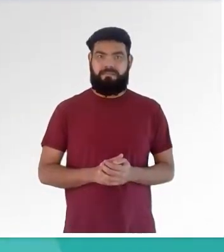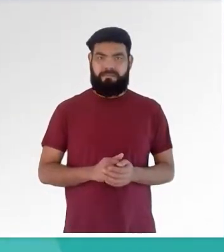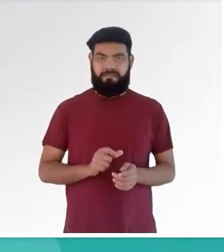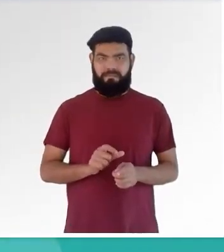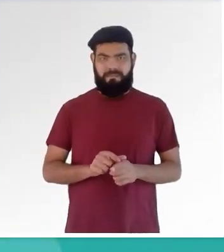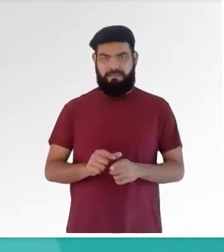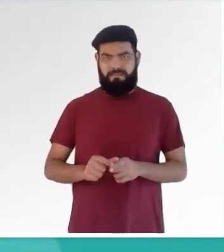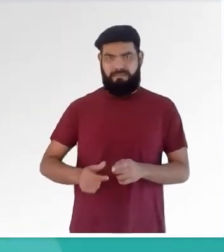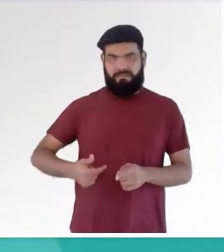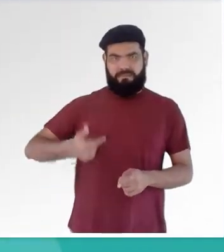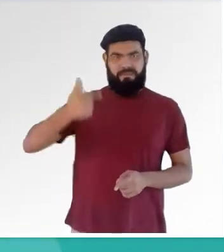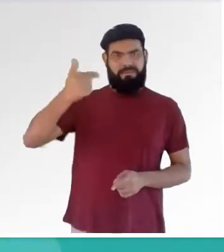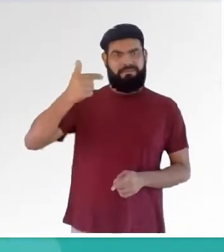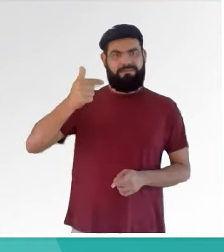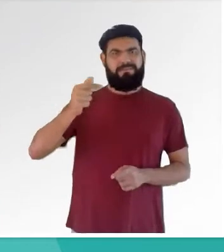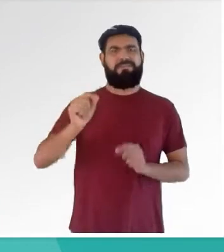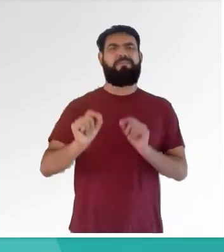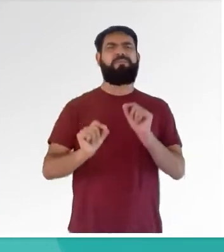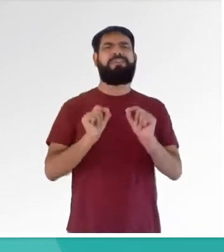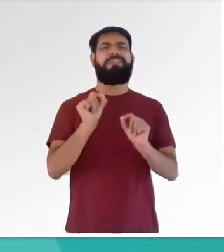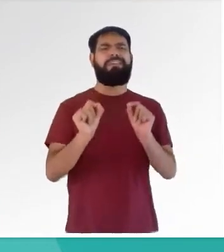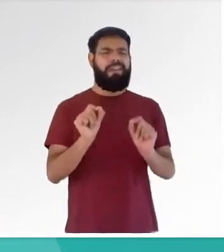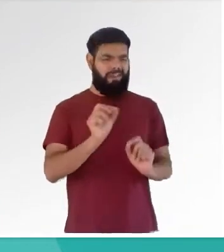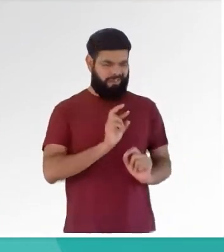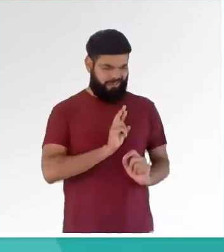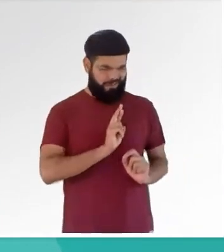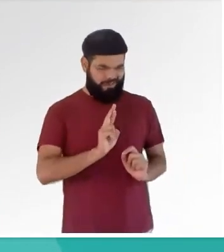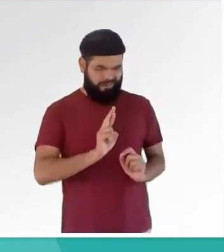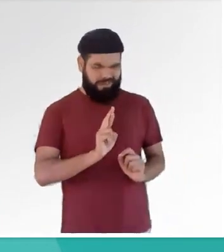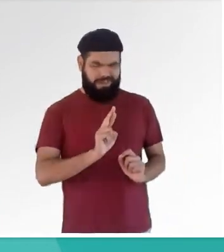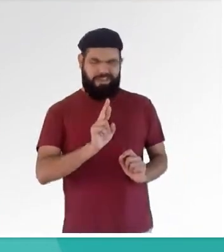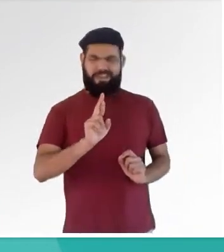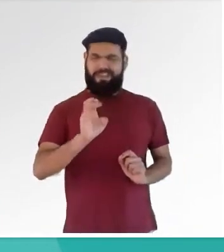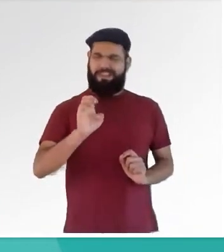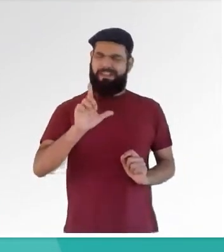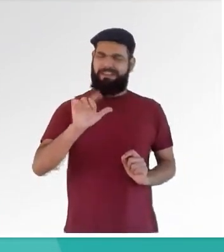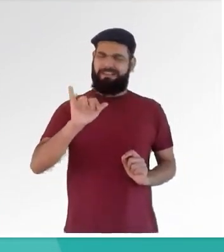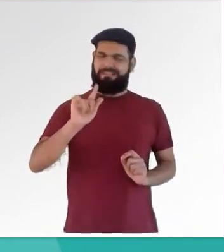Unidade 2. O que é a religião?